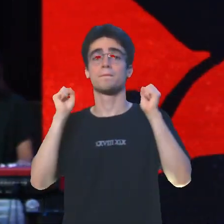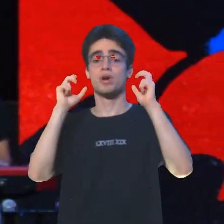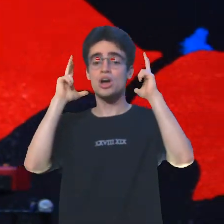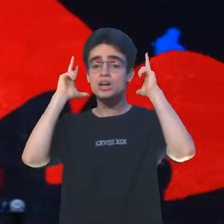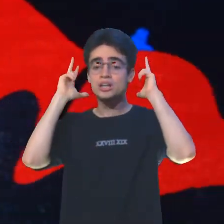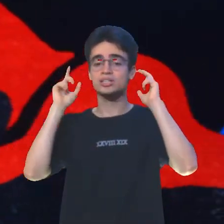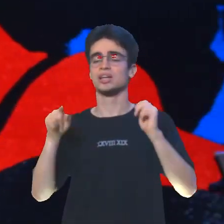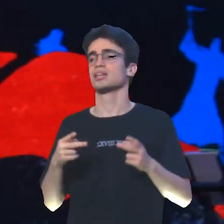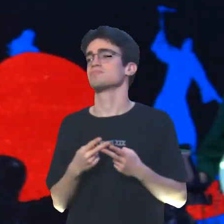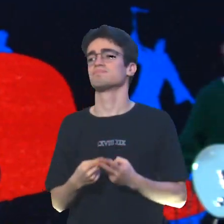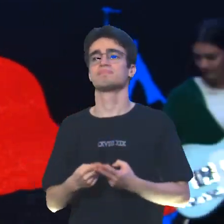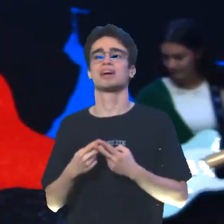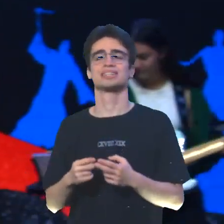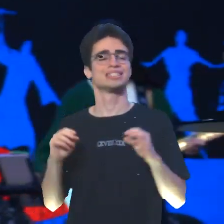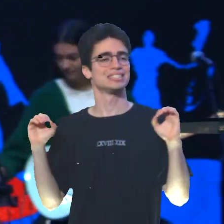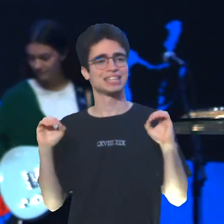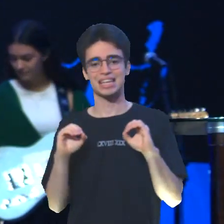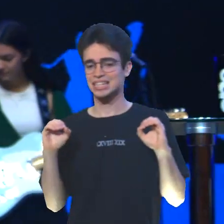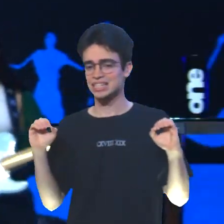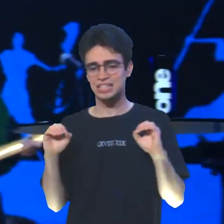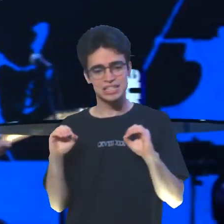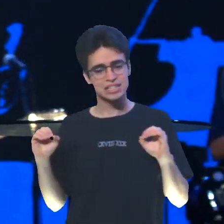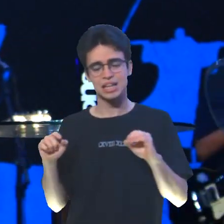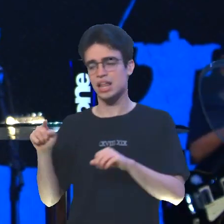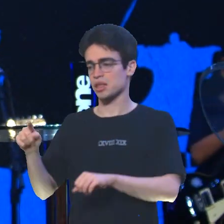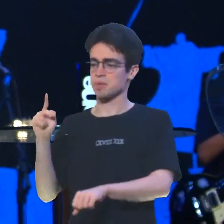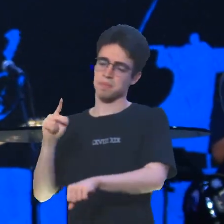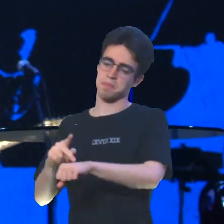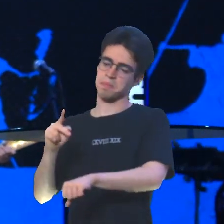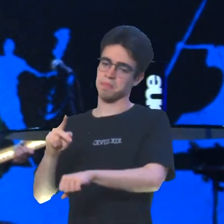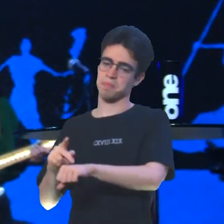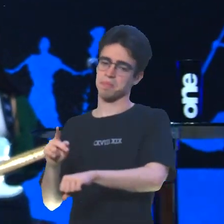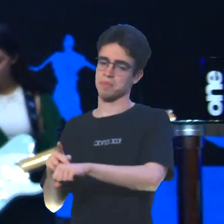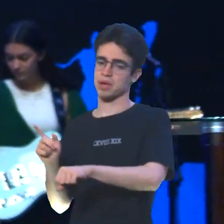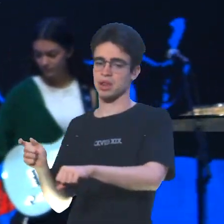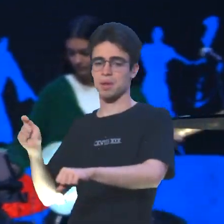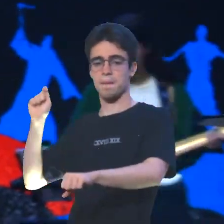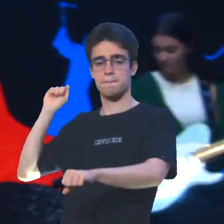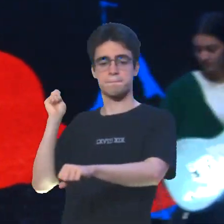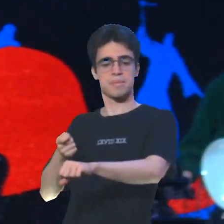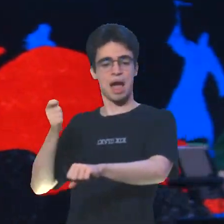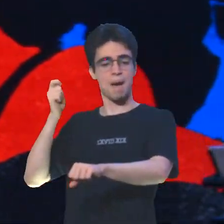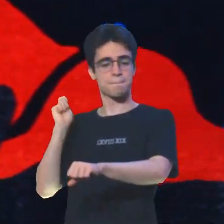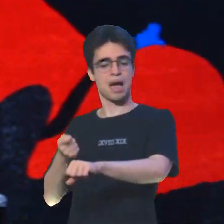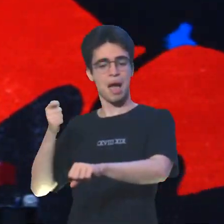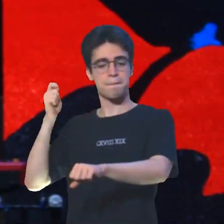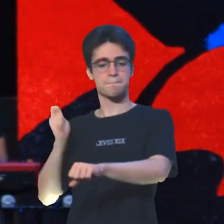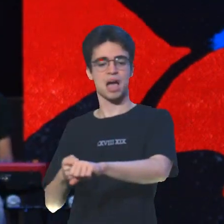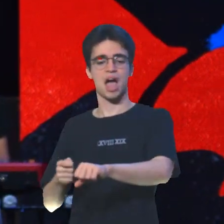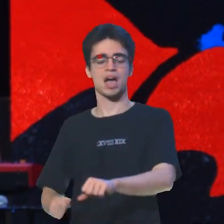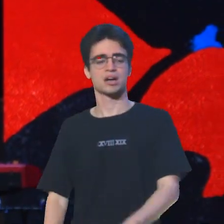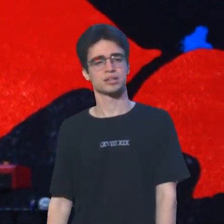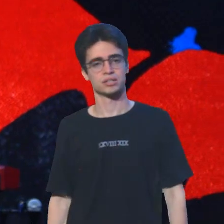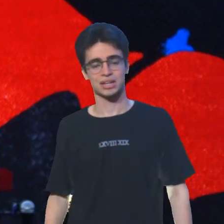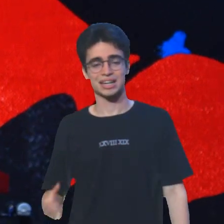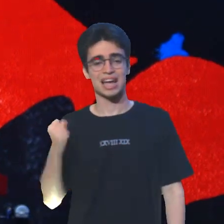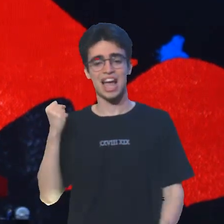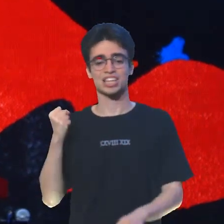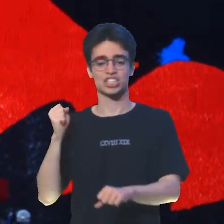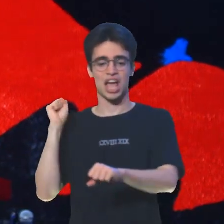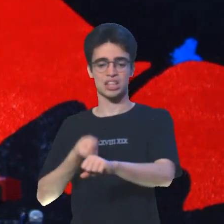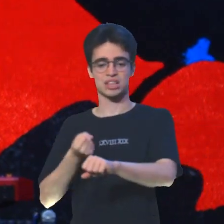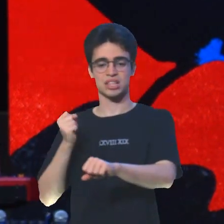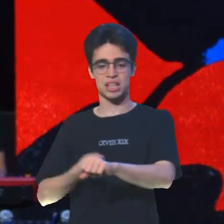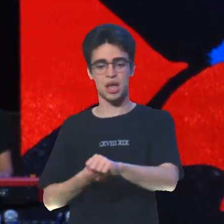sem paciência nenhuma, chega na rocha e esmurra a rocha com o seu cajado, e ainda